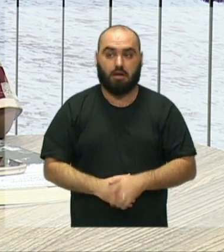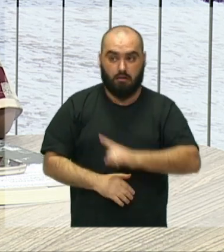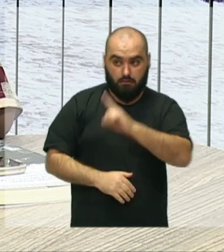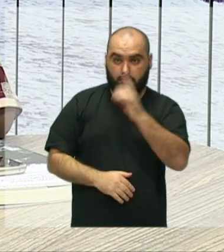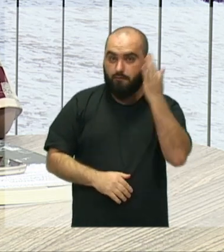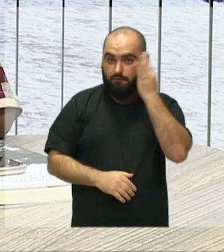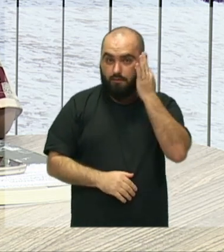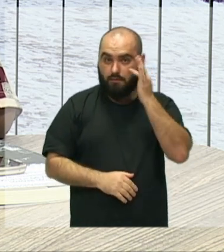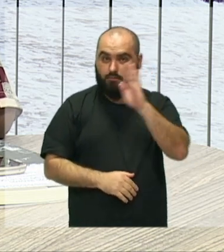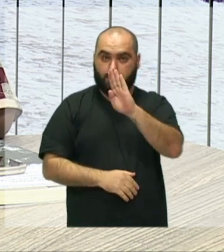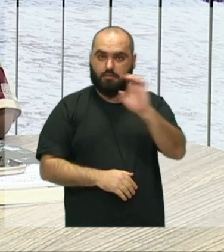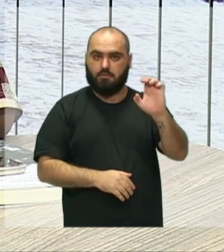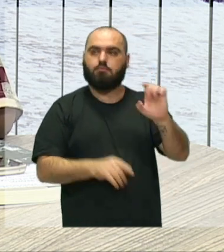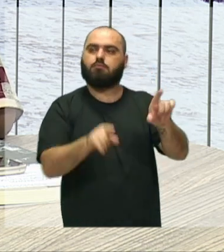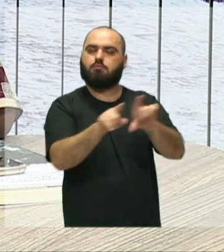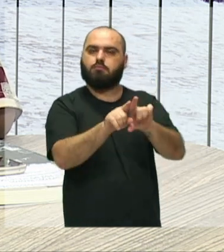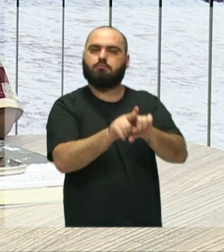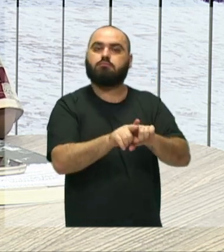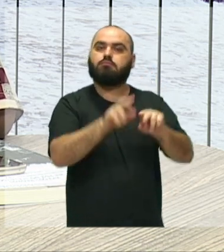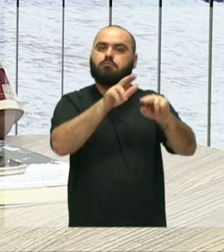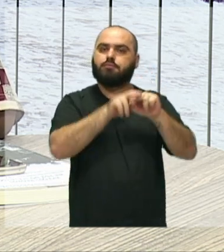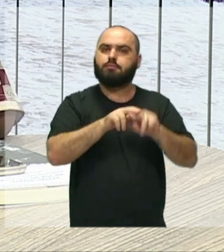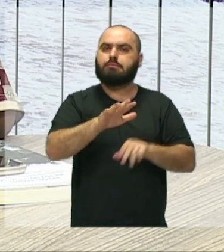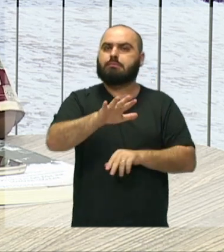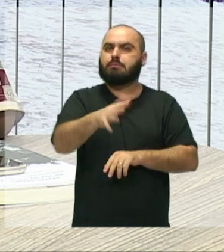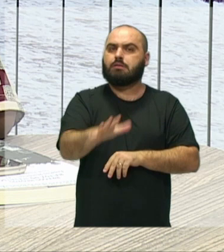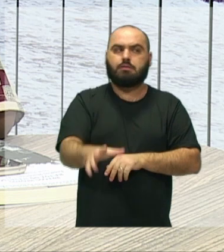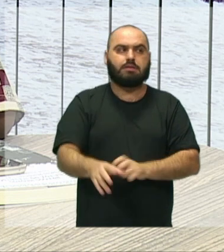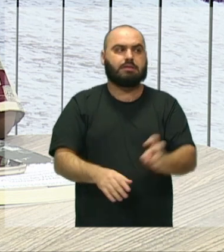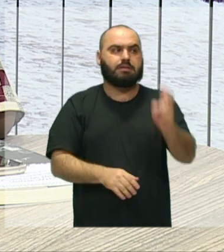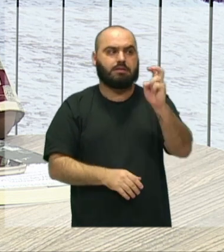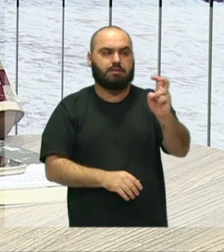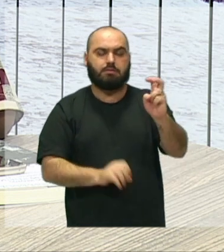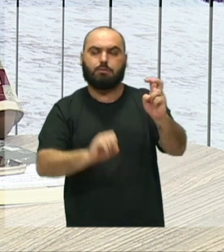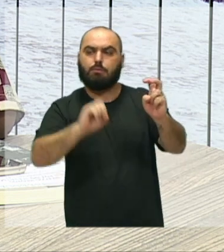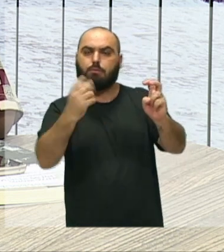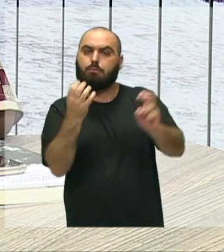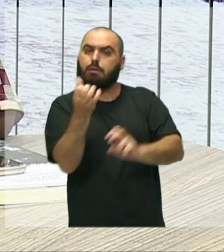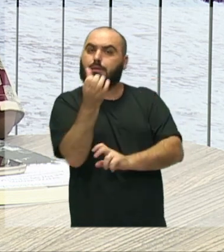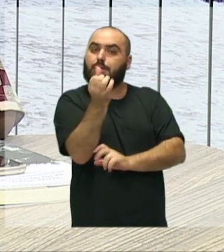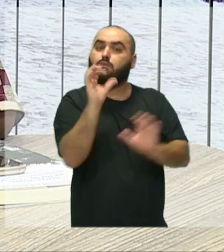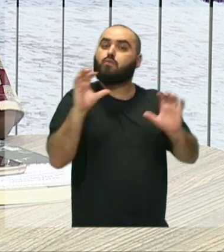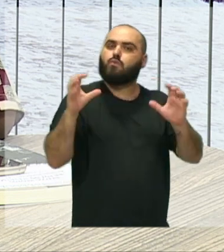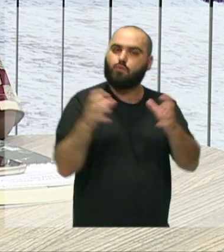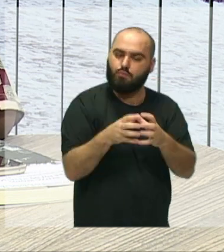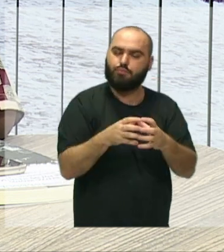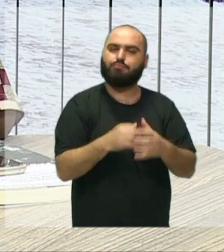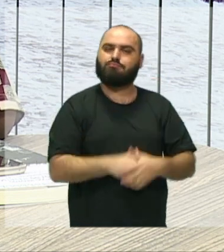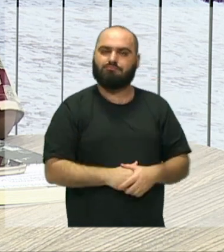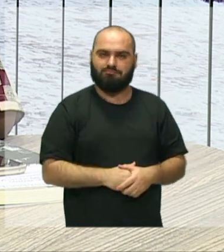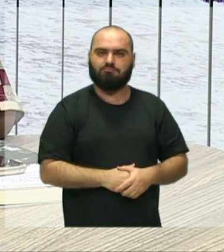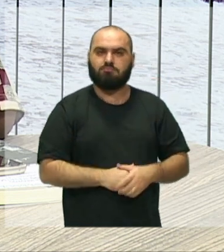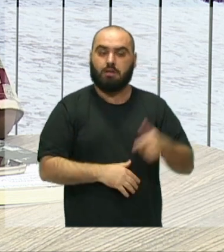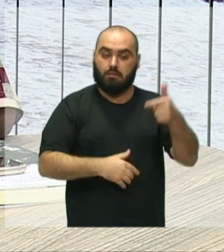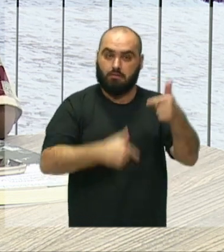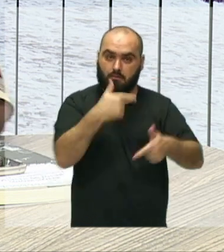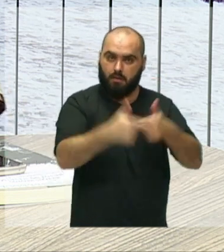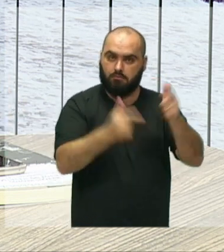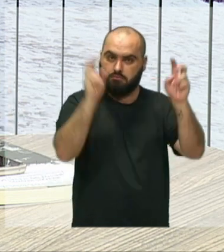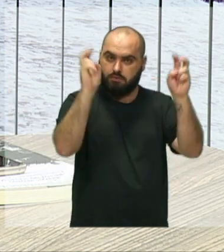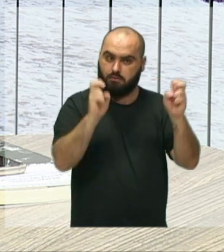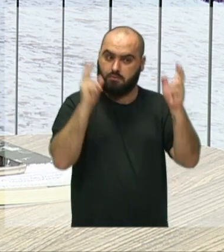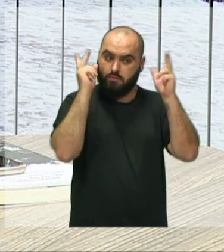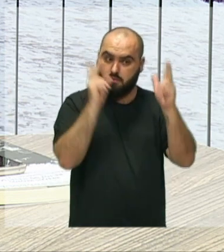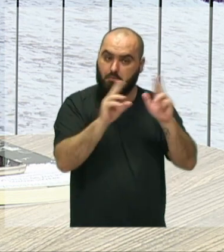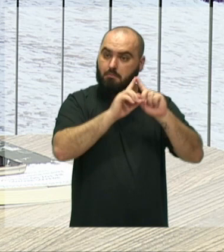universidade ali do Balneário Camboriú também. Então, nós somos aproximadamente 5, 6 grupos que trabalhamos com a mesma temática, mas